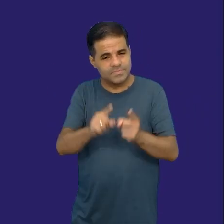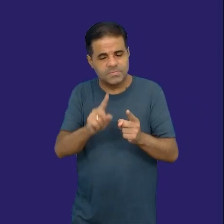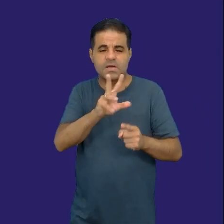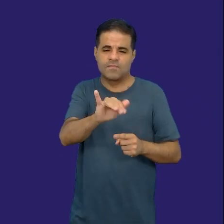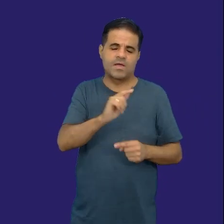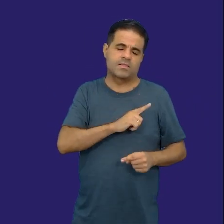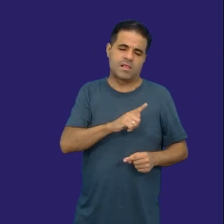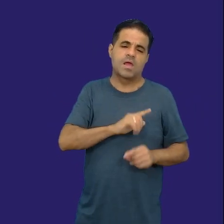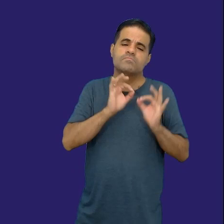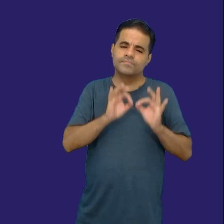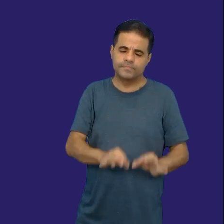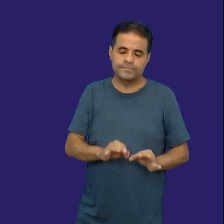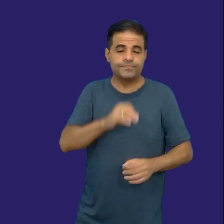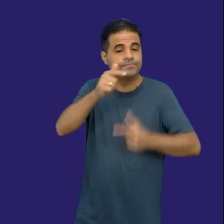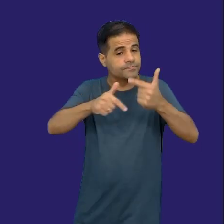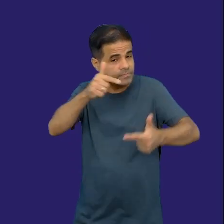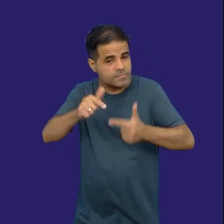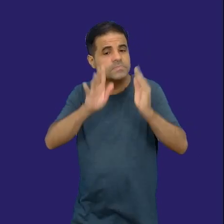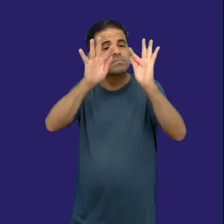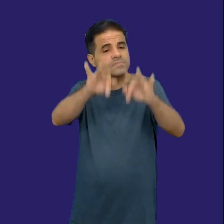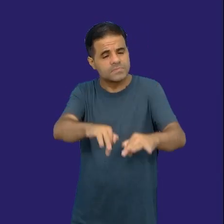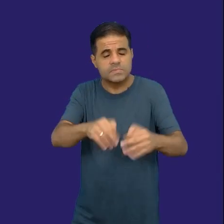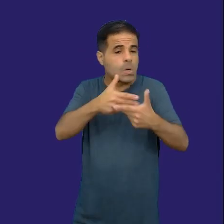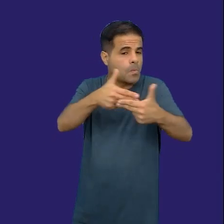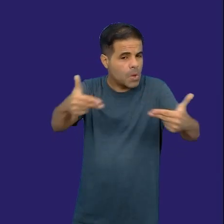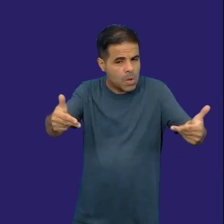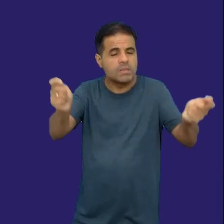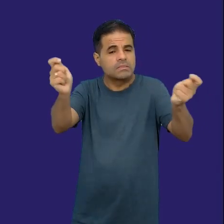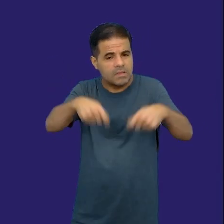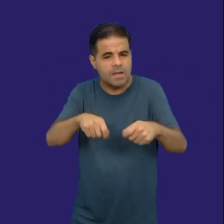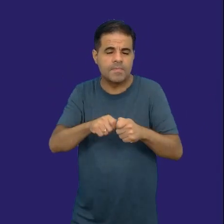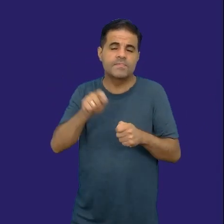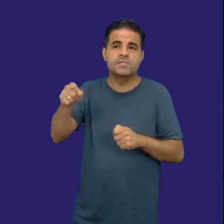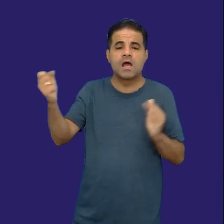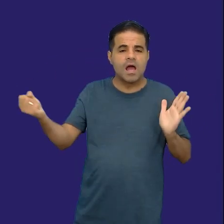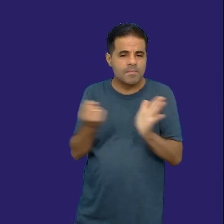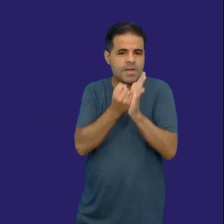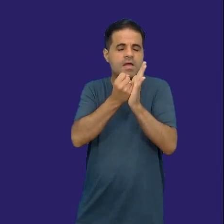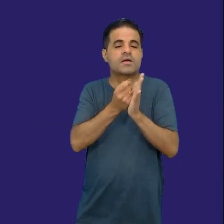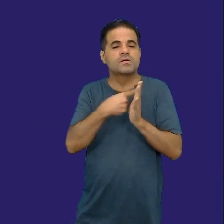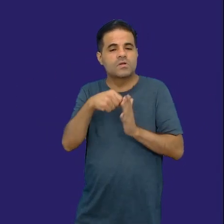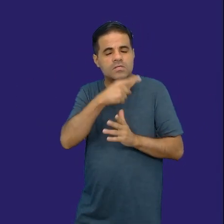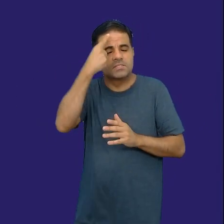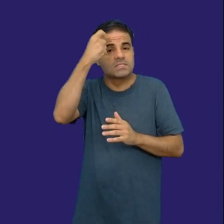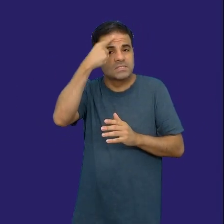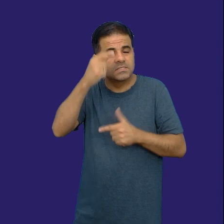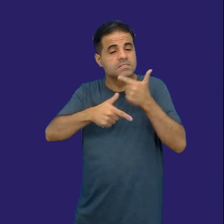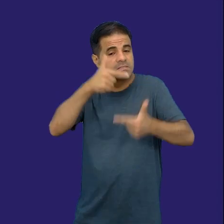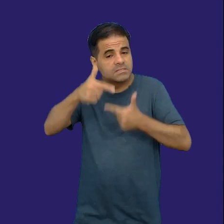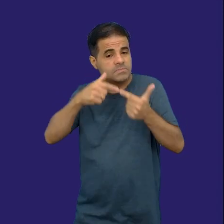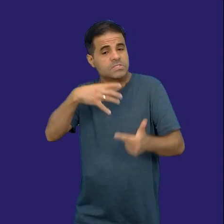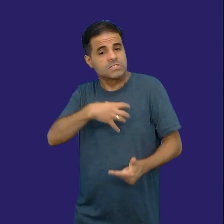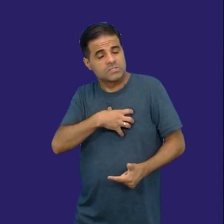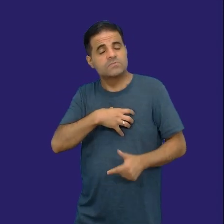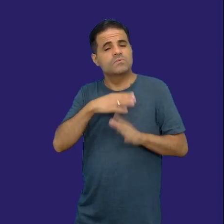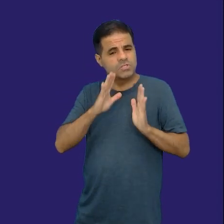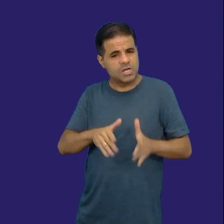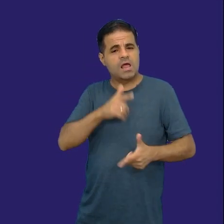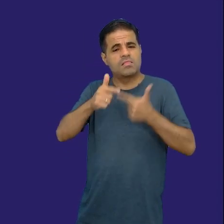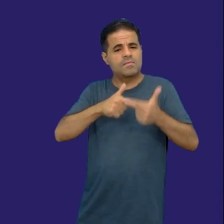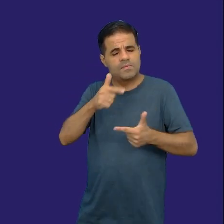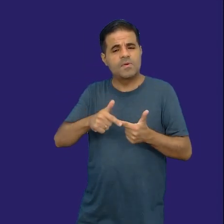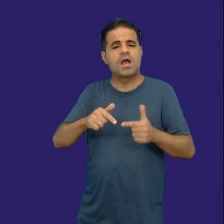ter realmente um trabalho final, alguma coisa que ele vai fazer. Ela marca muito com a nossa ideia da gente trabalhar dessa forma, como a gente está trabalhando